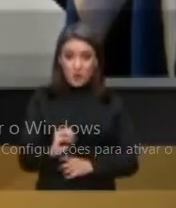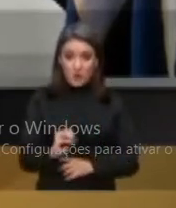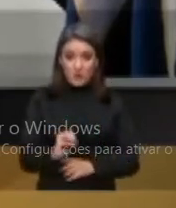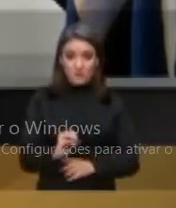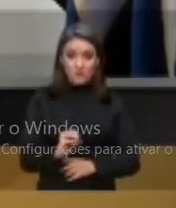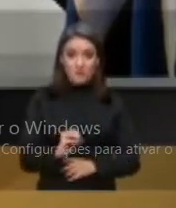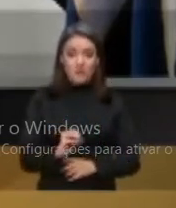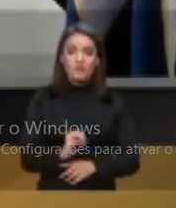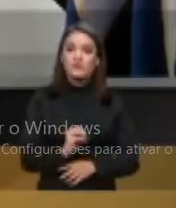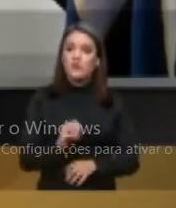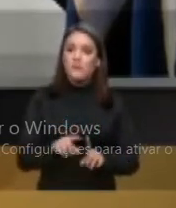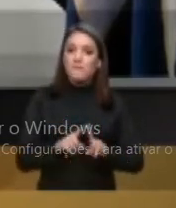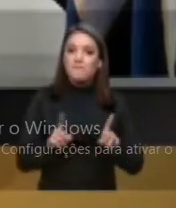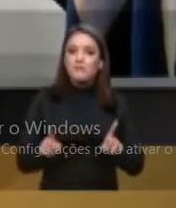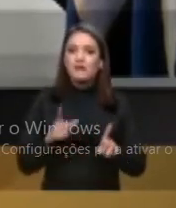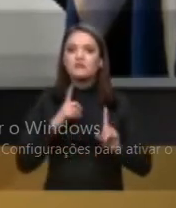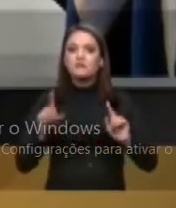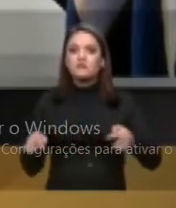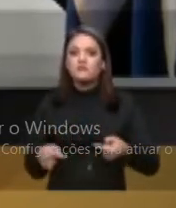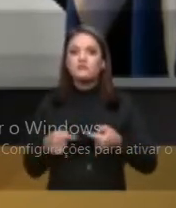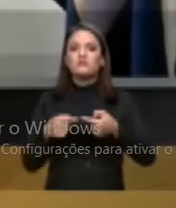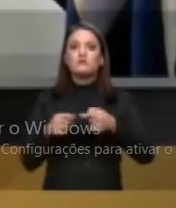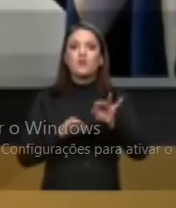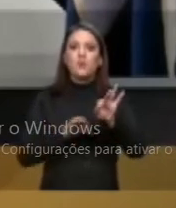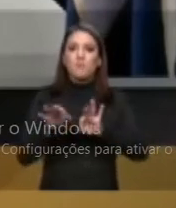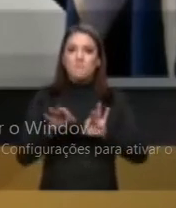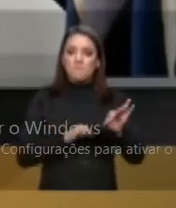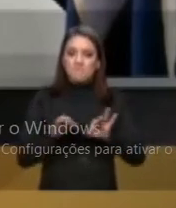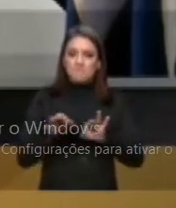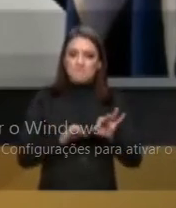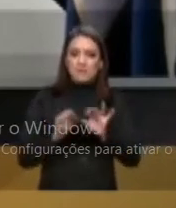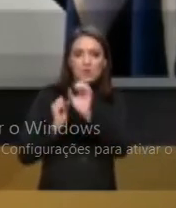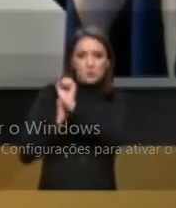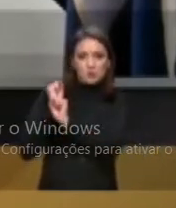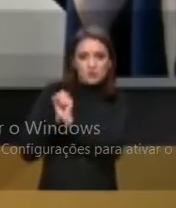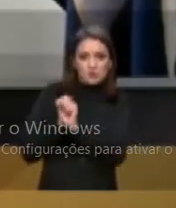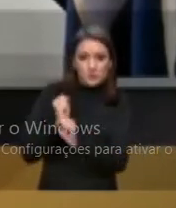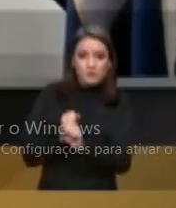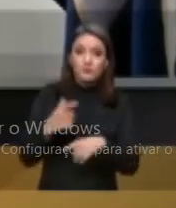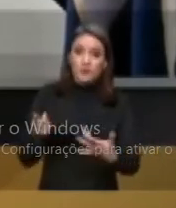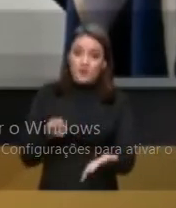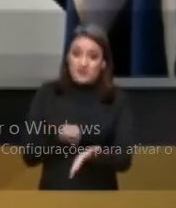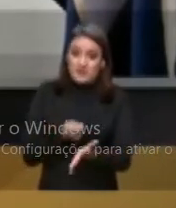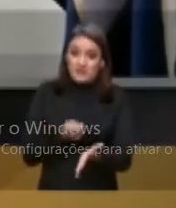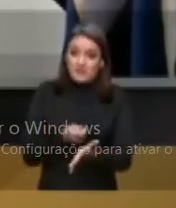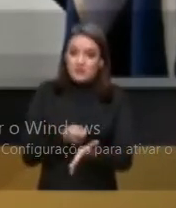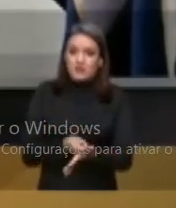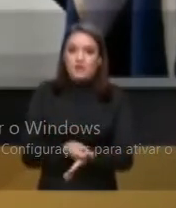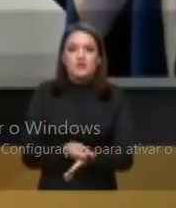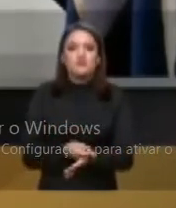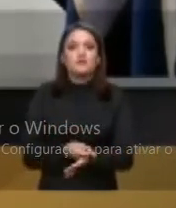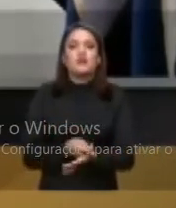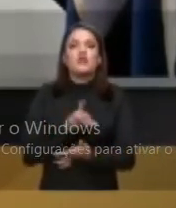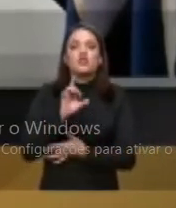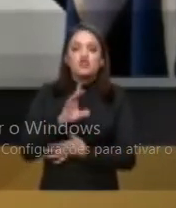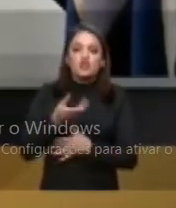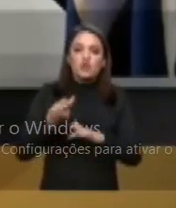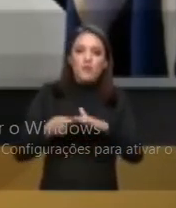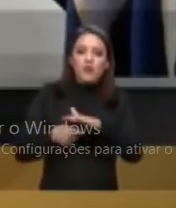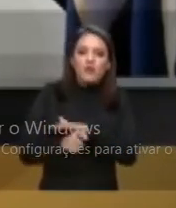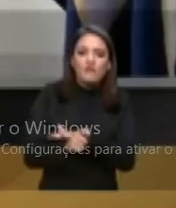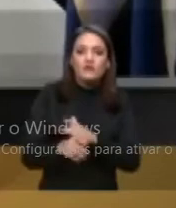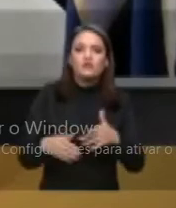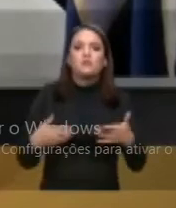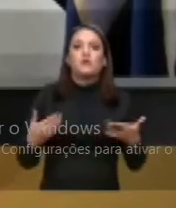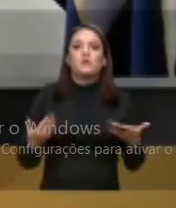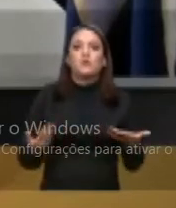à lei de diretrizes orçamentárias, nem sempre se imporá a consonância com o plano plurianual. Eis que essa exigência se